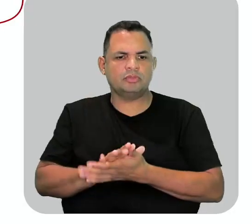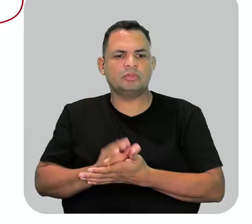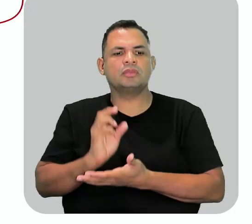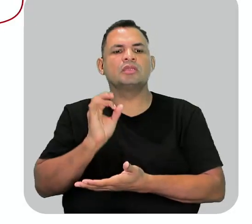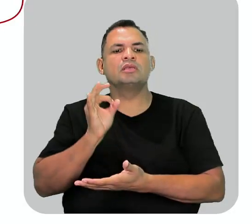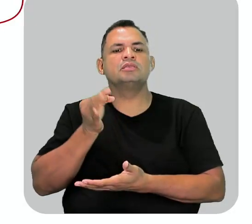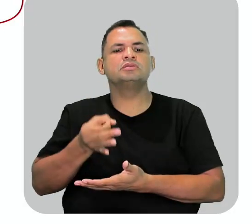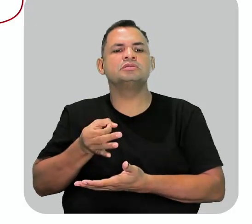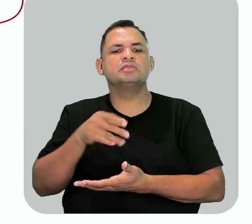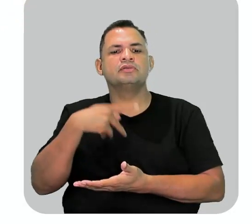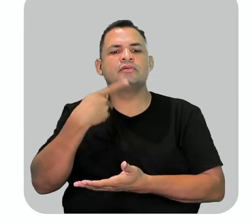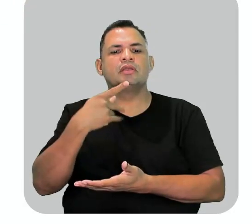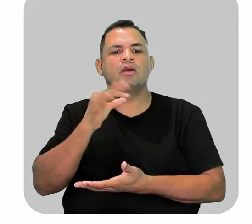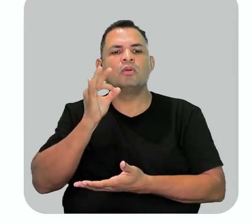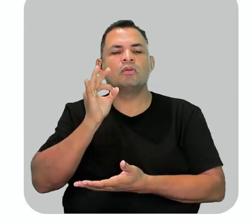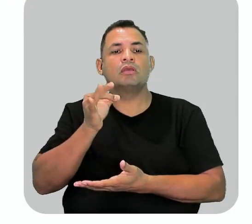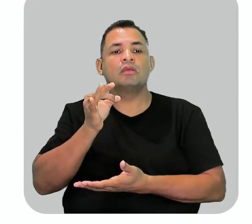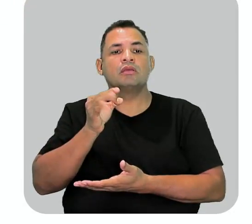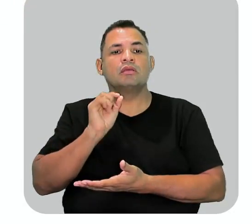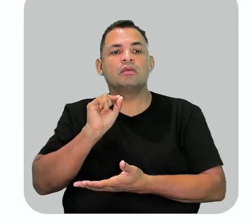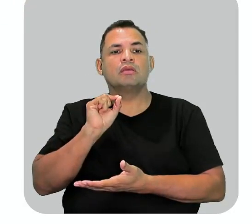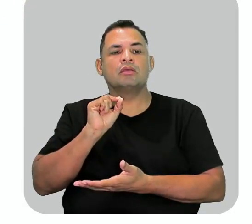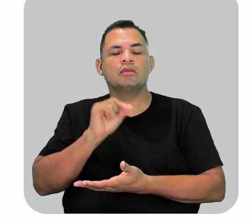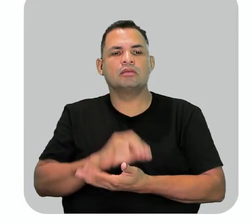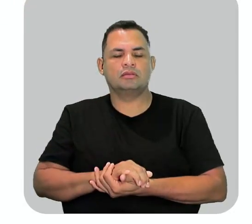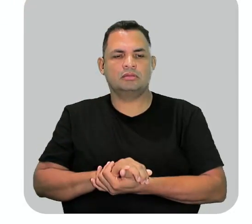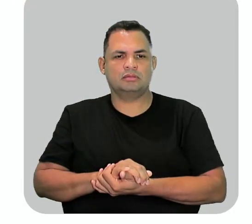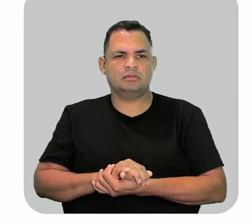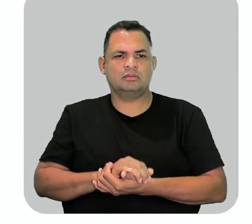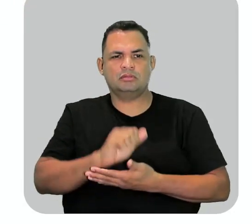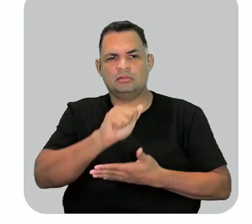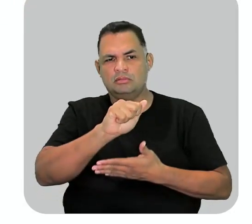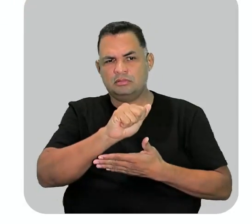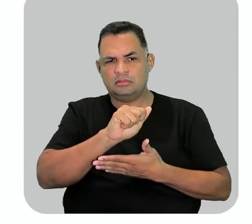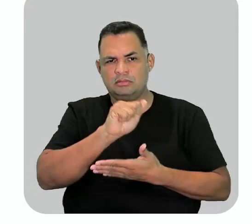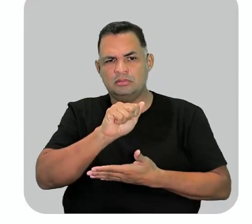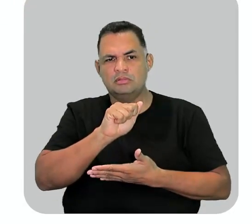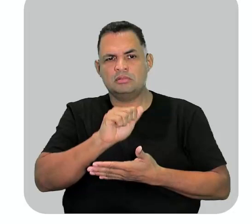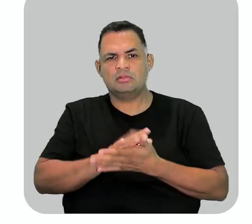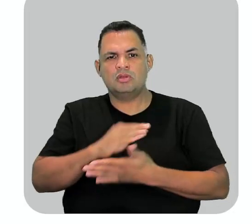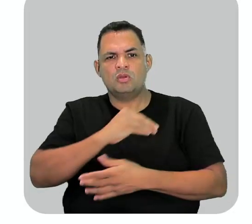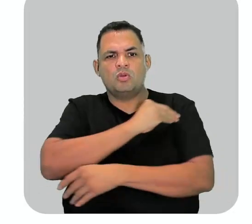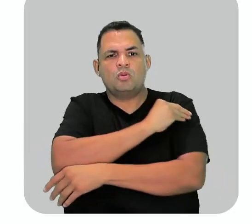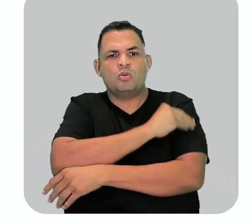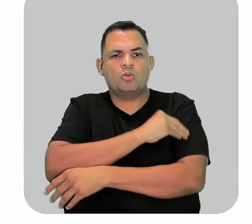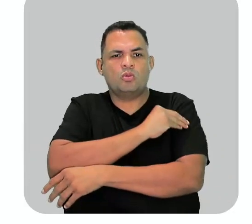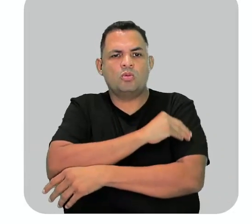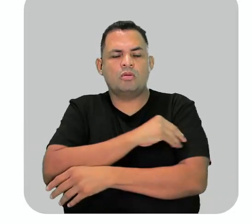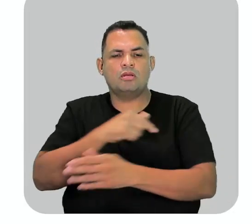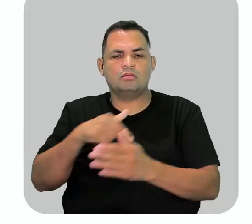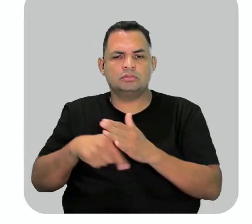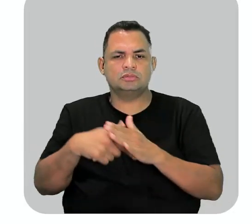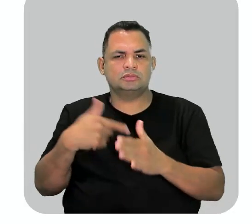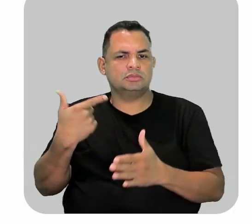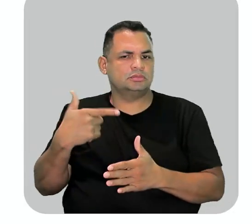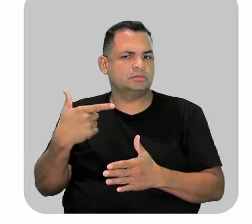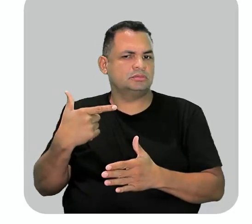correto afirmar que, letra A, os álcools secundários não sofrem